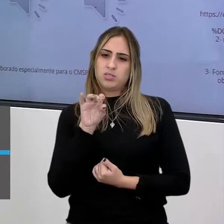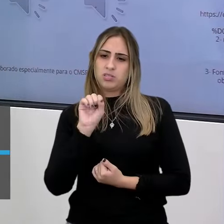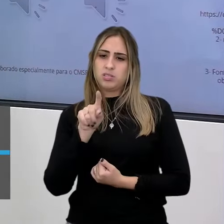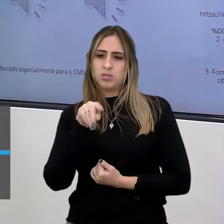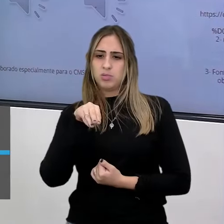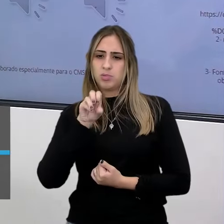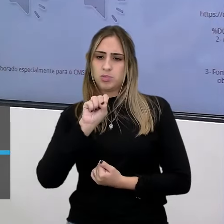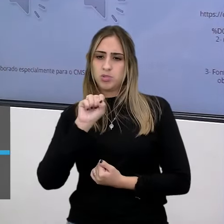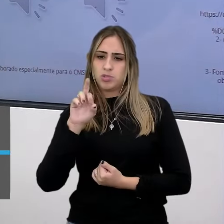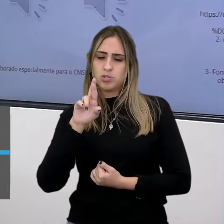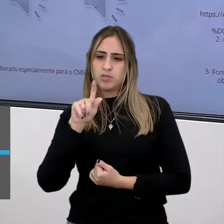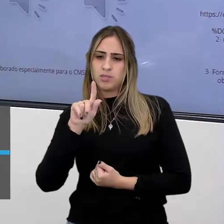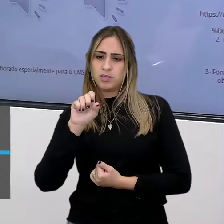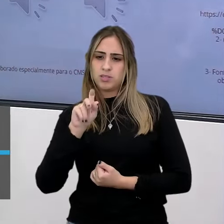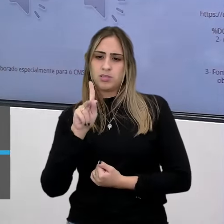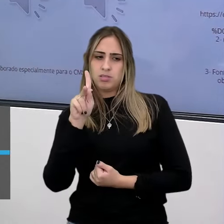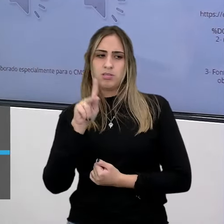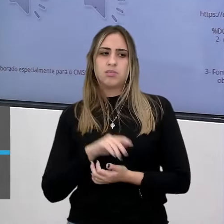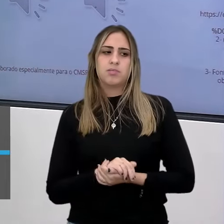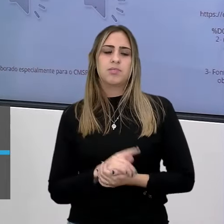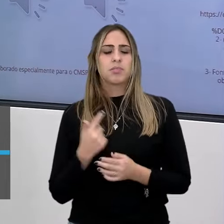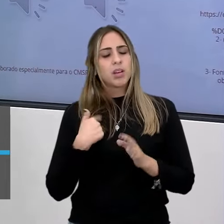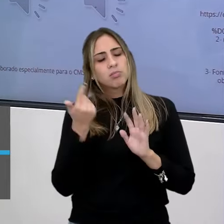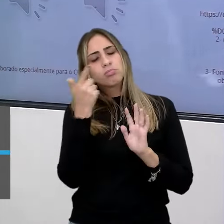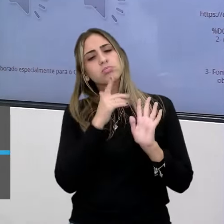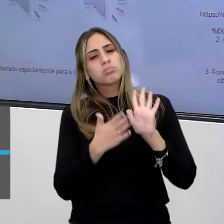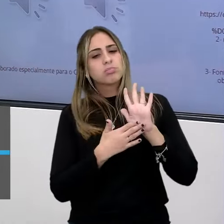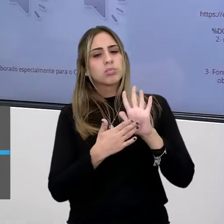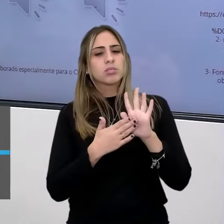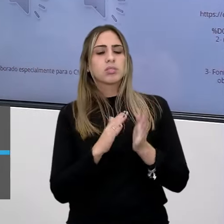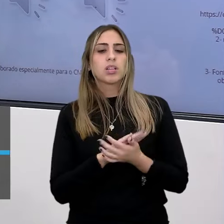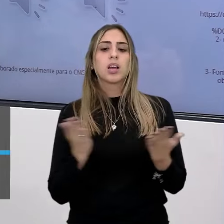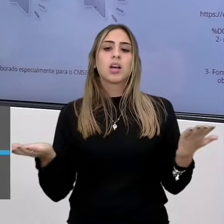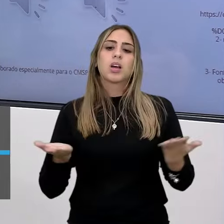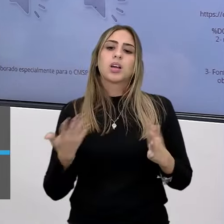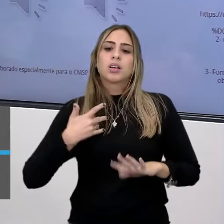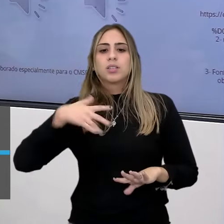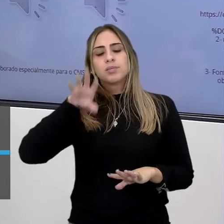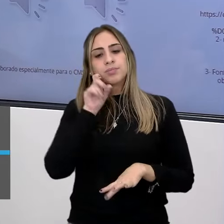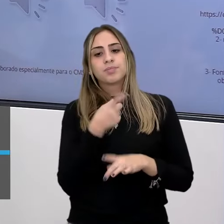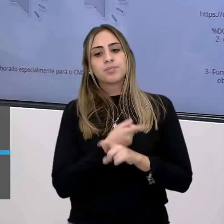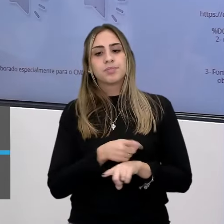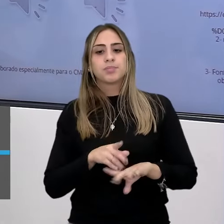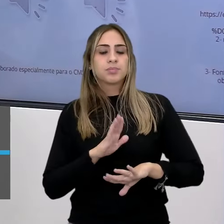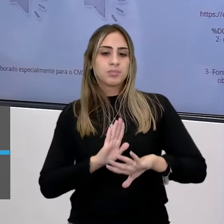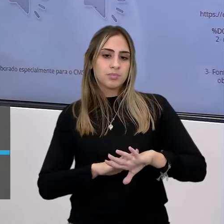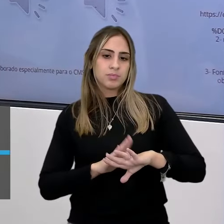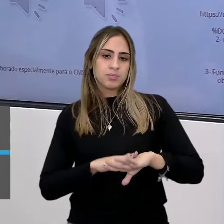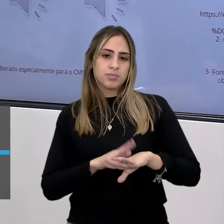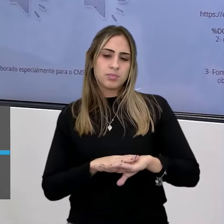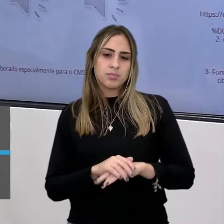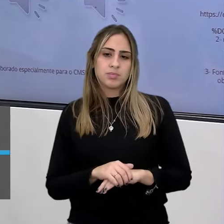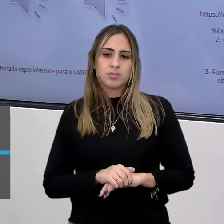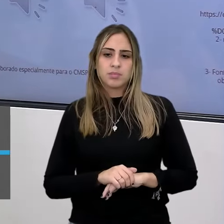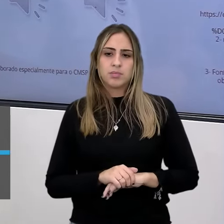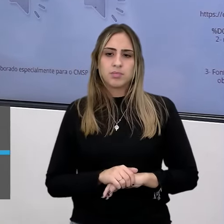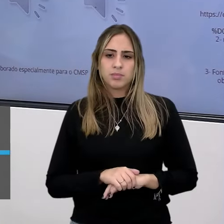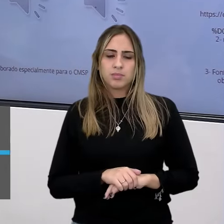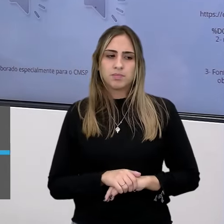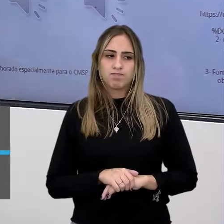mussorgsky criou essas composições para homenageá-lo agora nós vamos ouvir uma música chamada ele ver que o